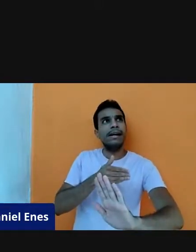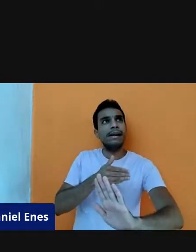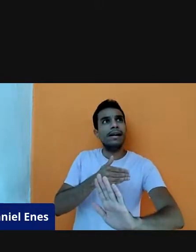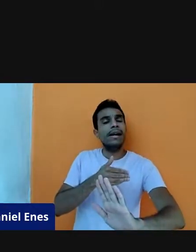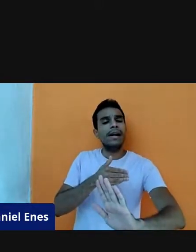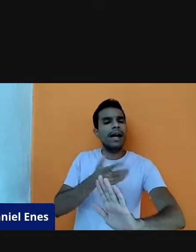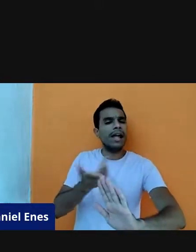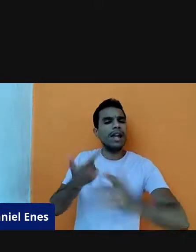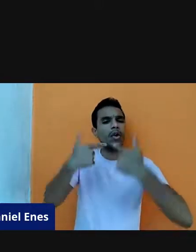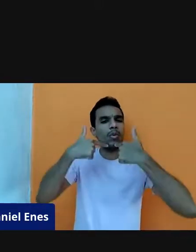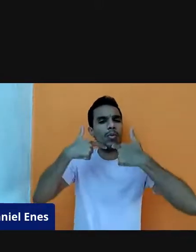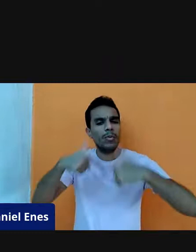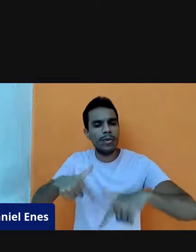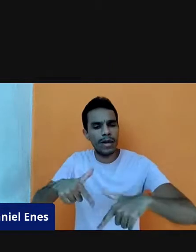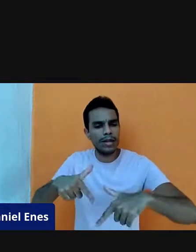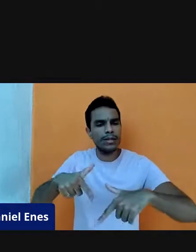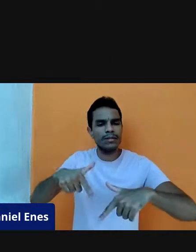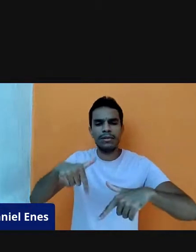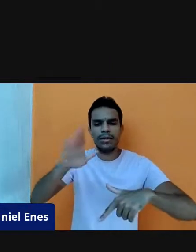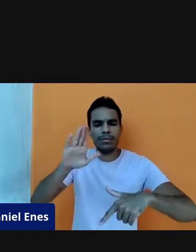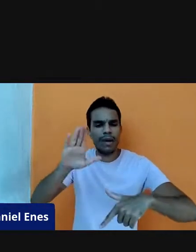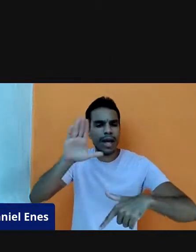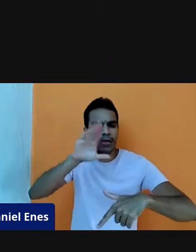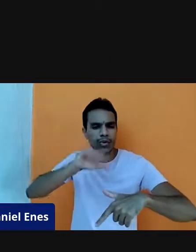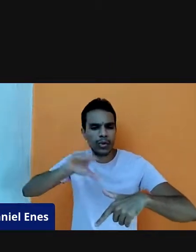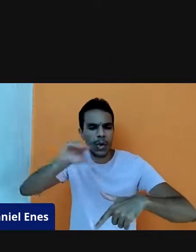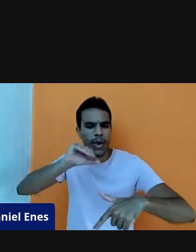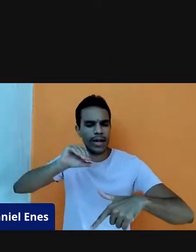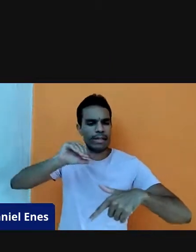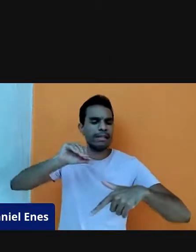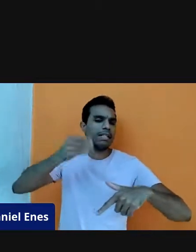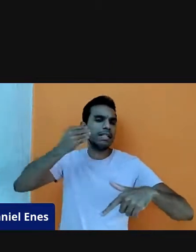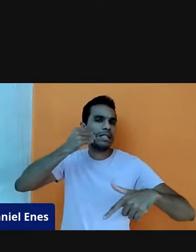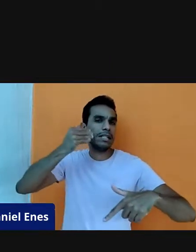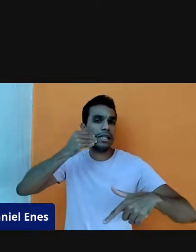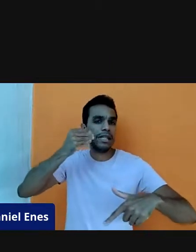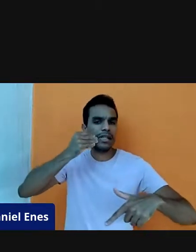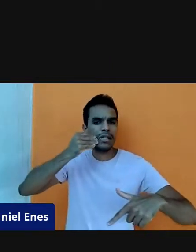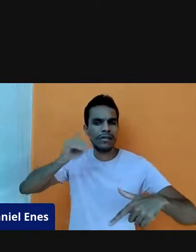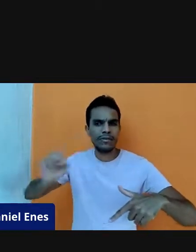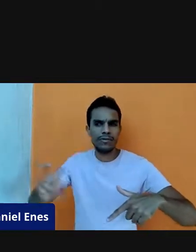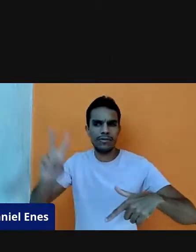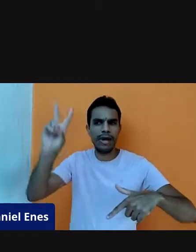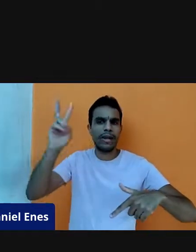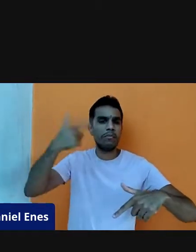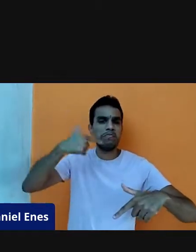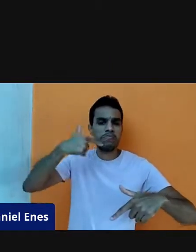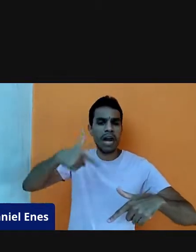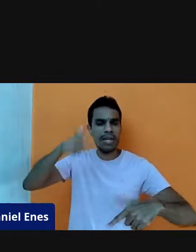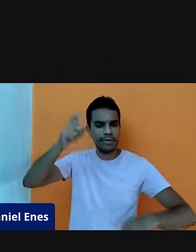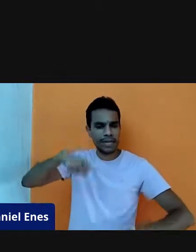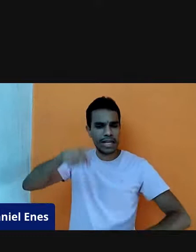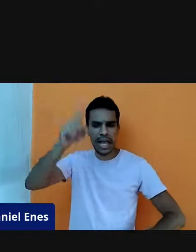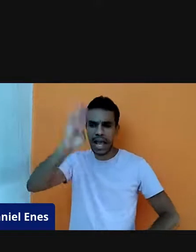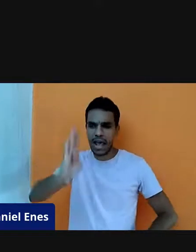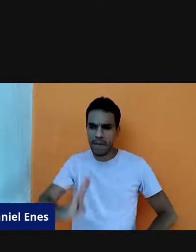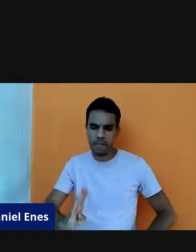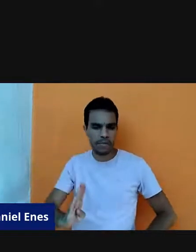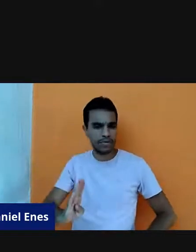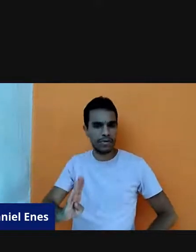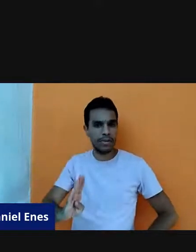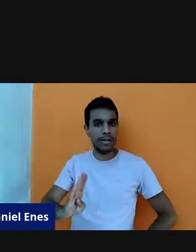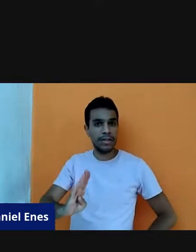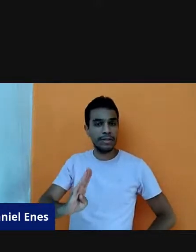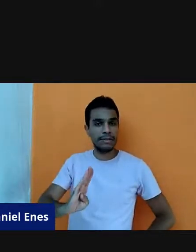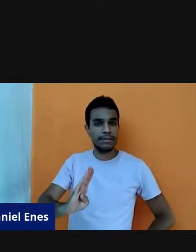daquela linguagem mais oral, né? Daquela tentativa de se valorizar uma língua que é brasileira, né?